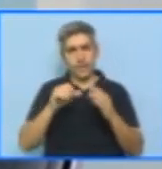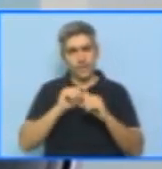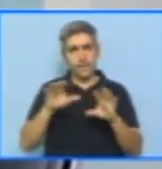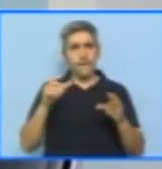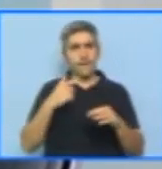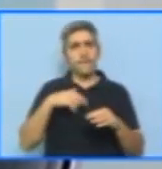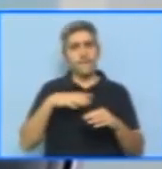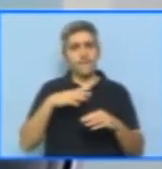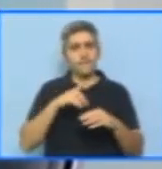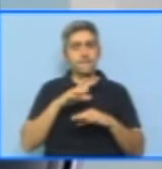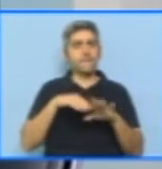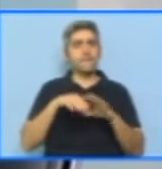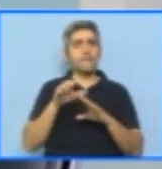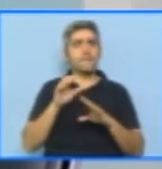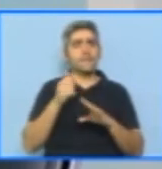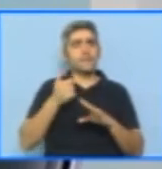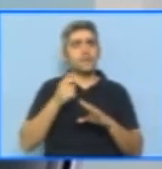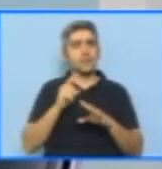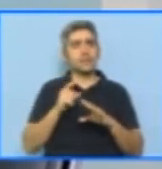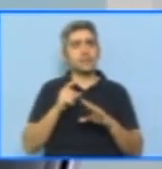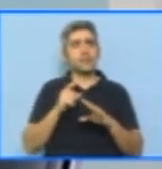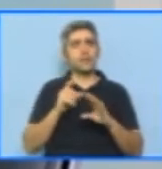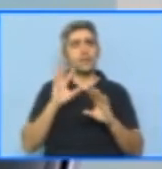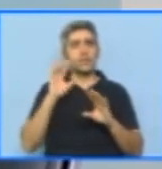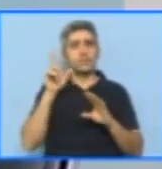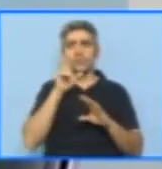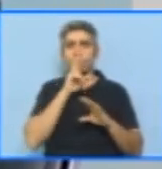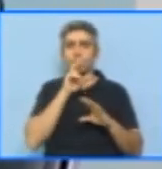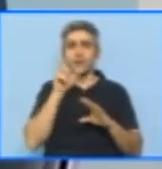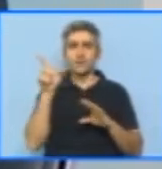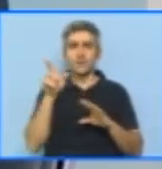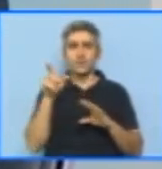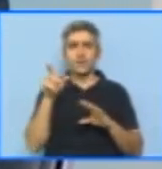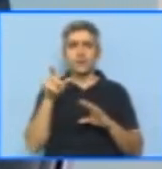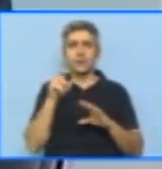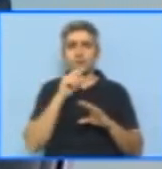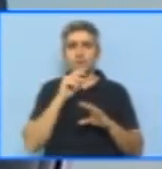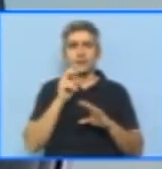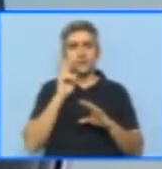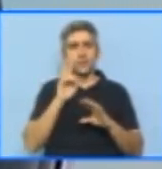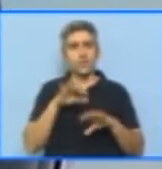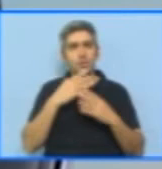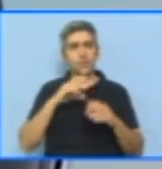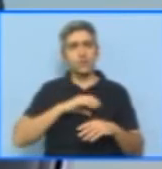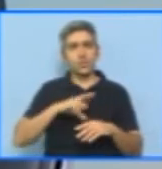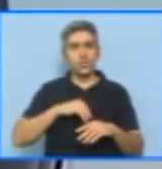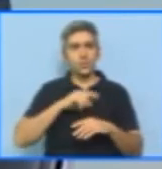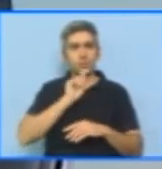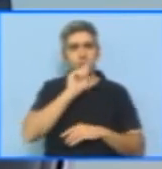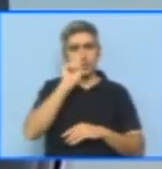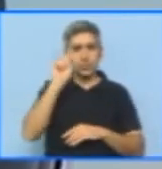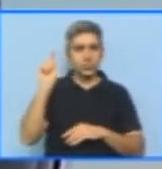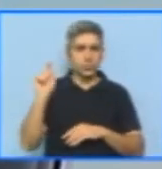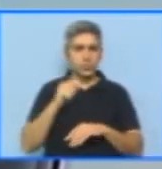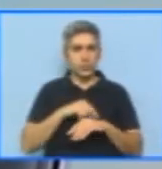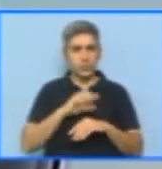quisemos, sobretudo, fazer com que o que estava a acontecer em Fátima pudesse ser visto em qualquer parte do mundo na